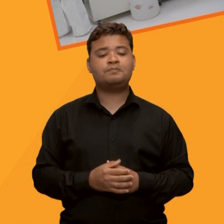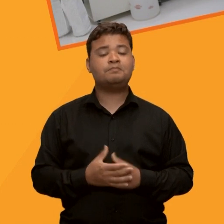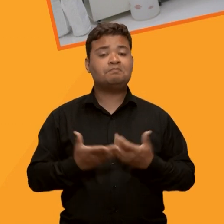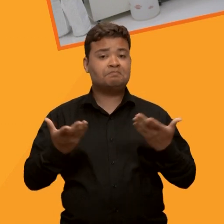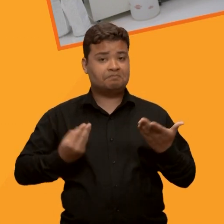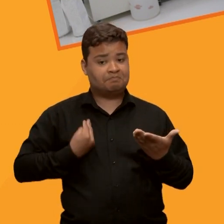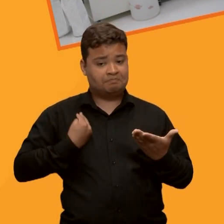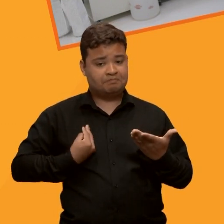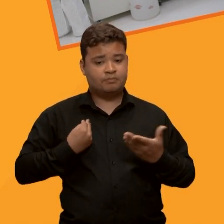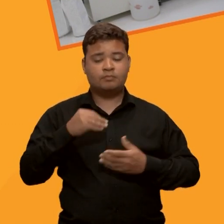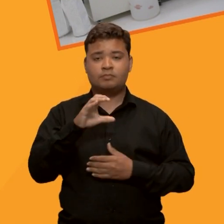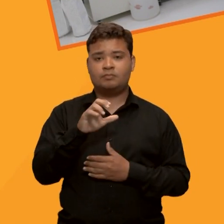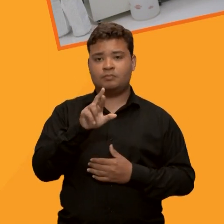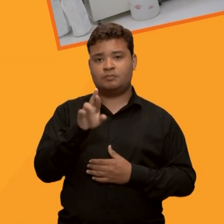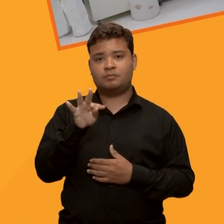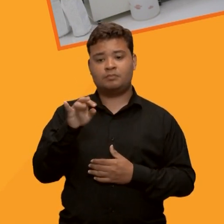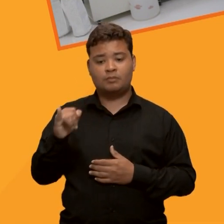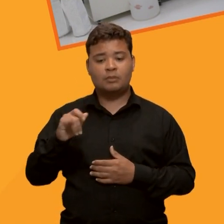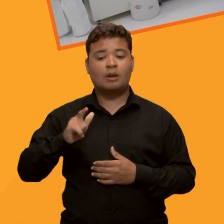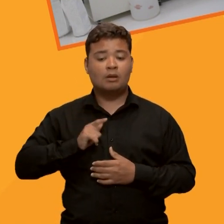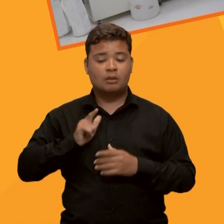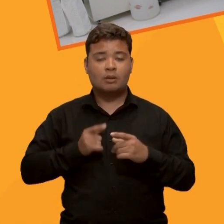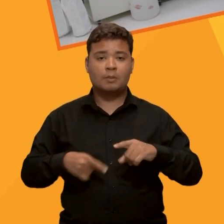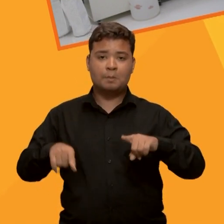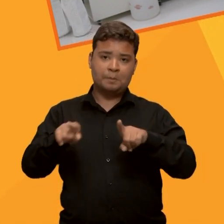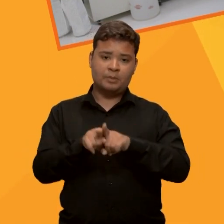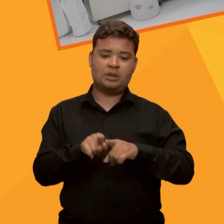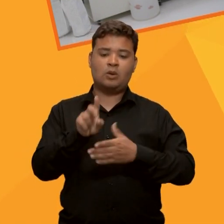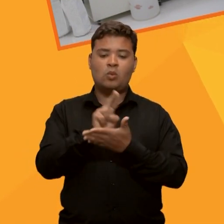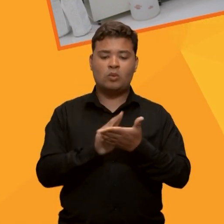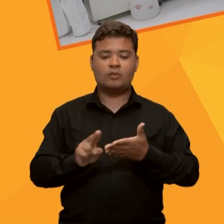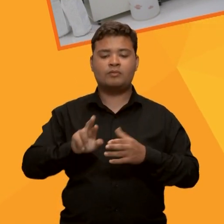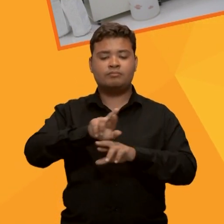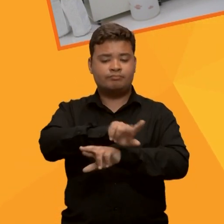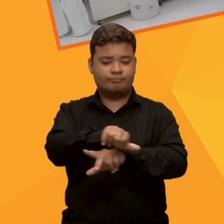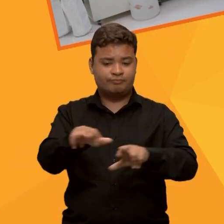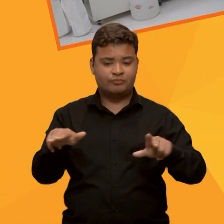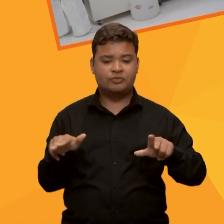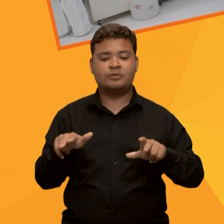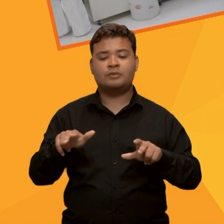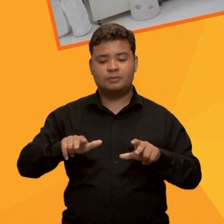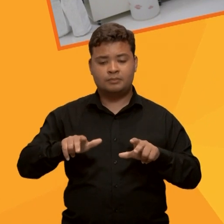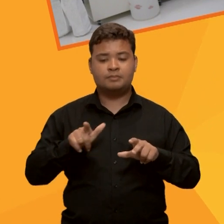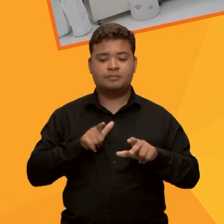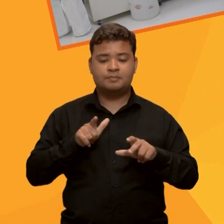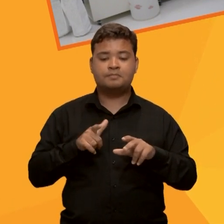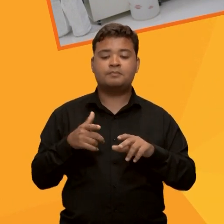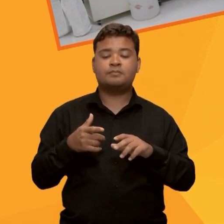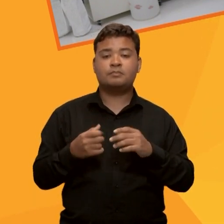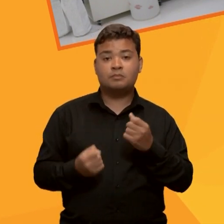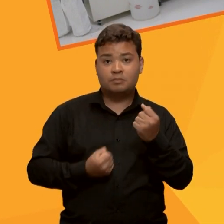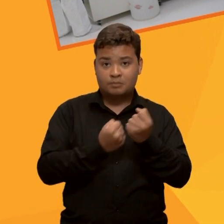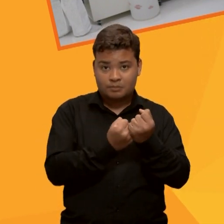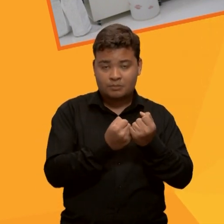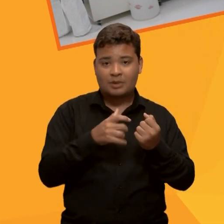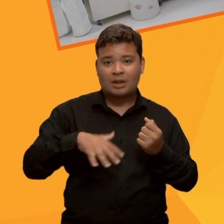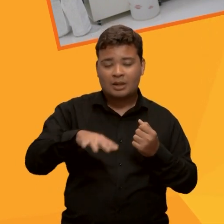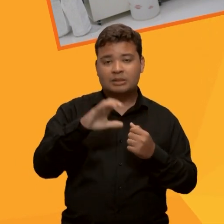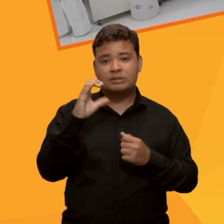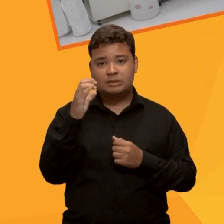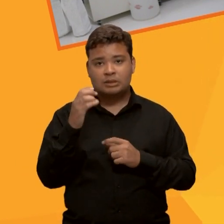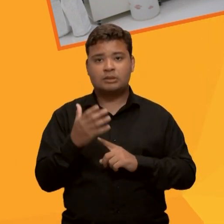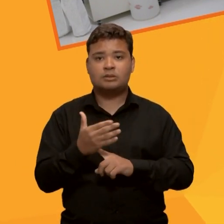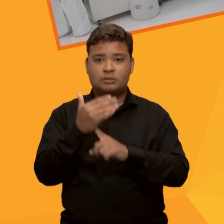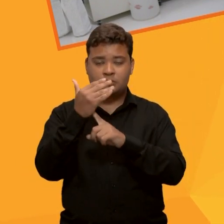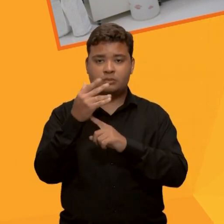o crti conta com a parceria de várias universidades e instituições de Ciência e Tecnologia de Goiás